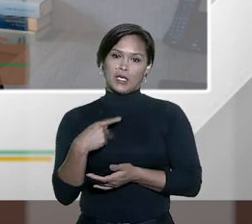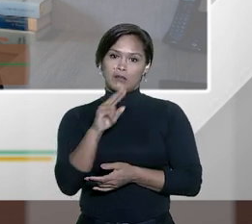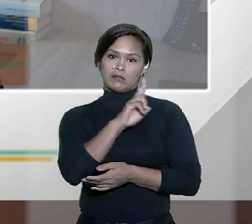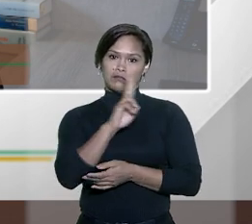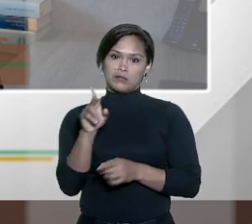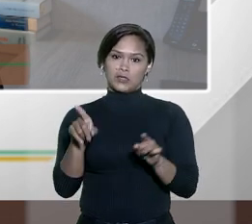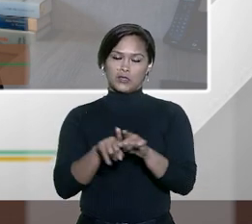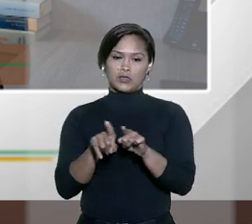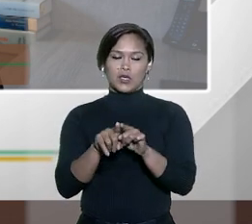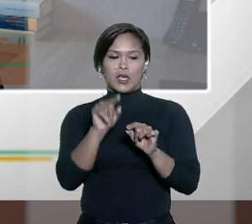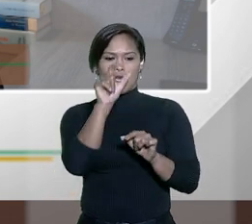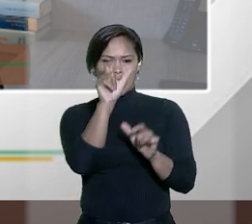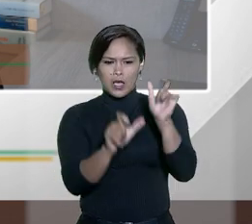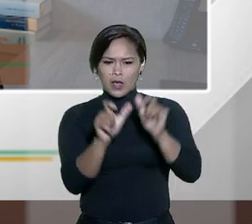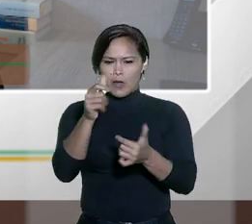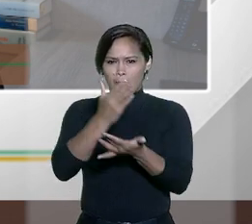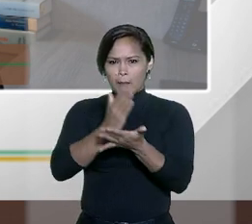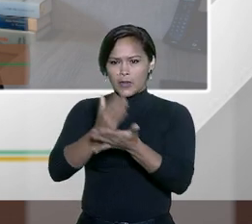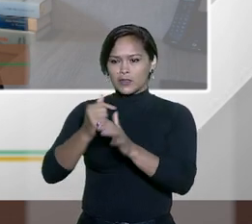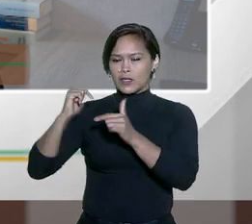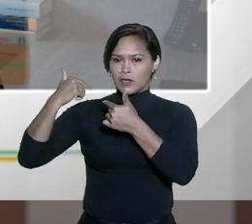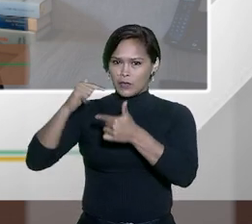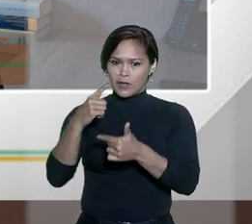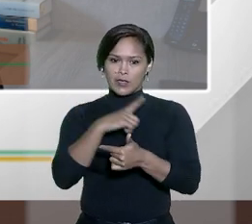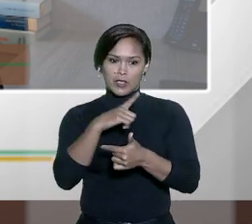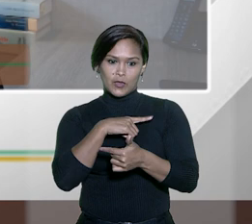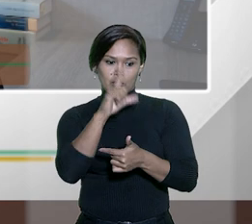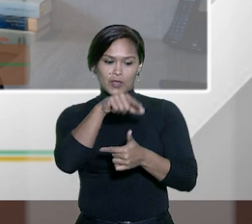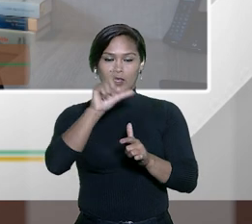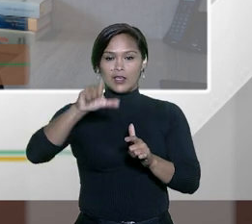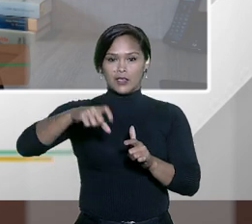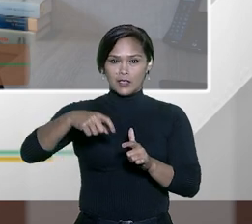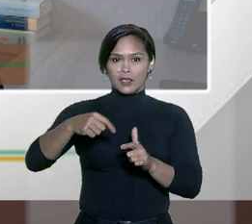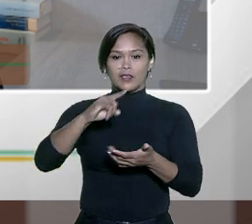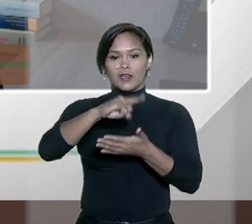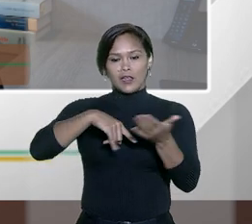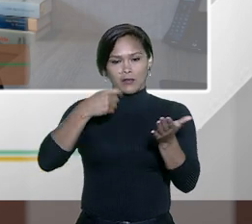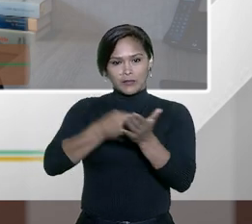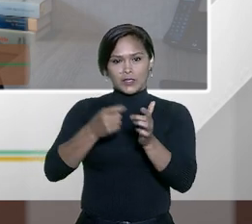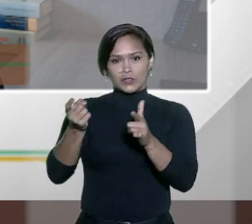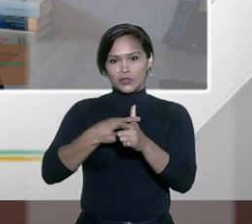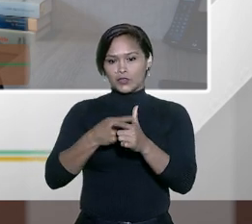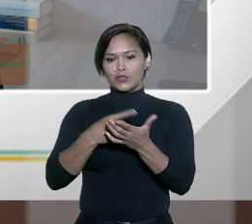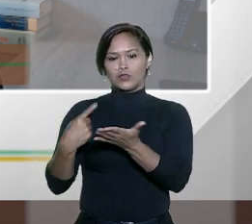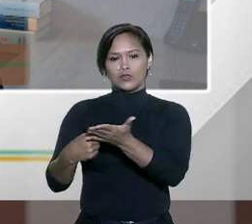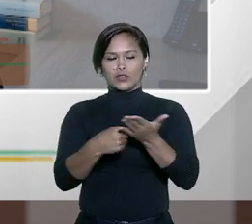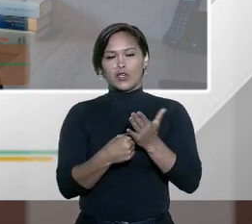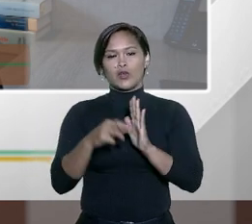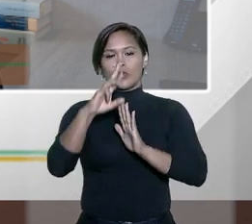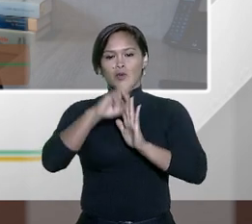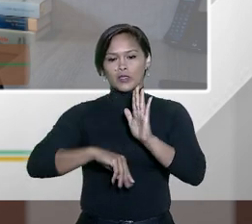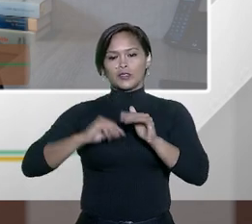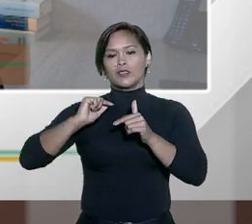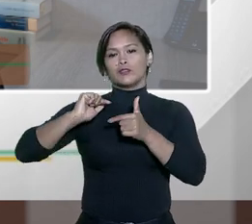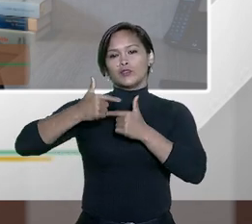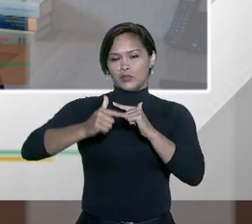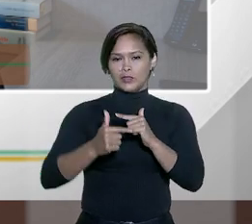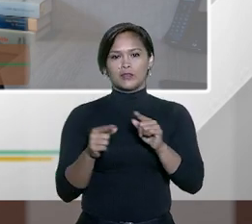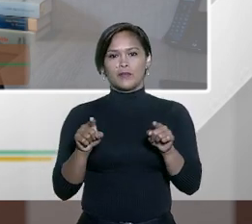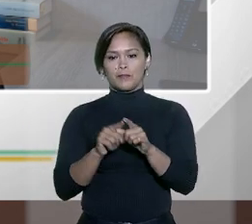é a parcela que cada herdeiro tem naquele crédito, naquele precatório, de acordo, né, com as regras de